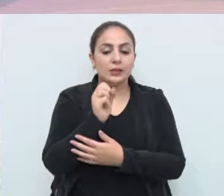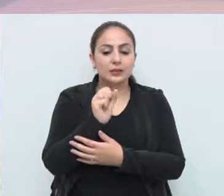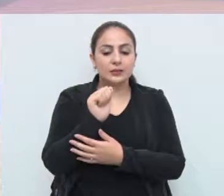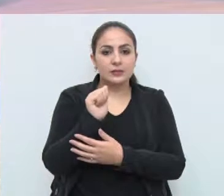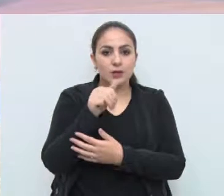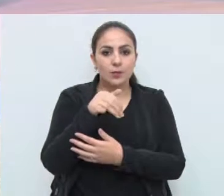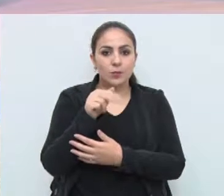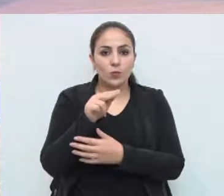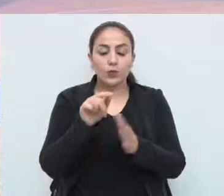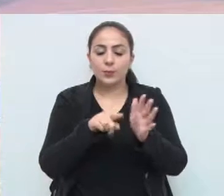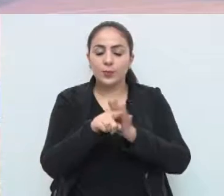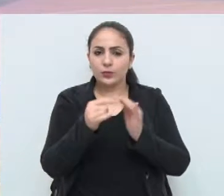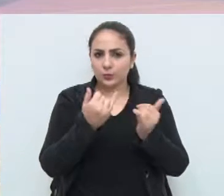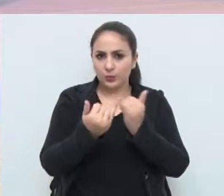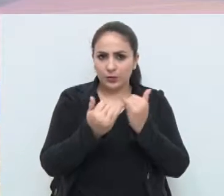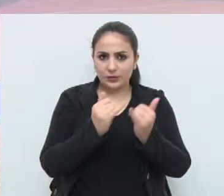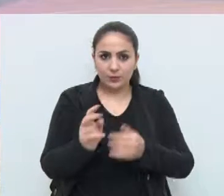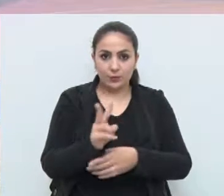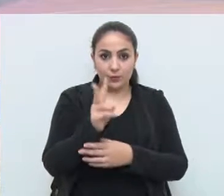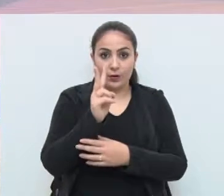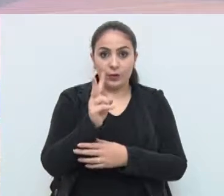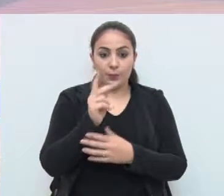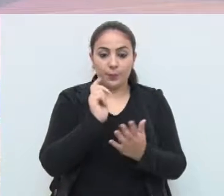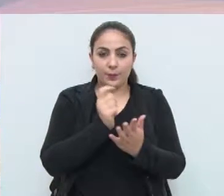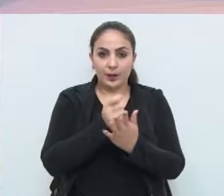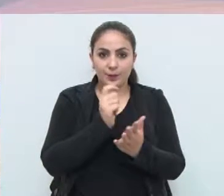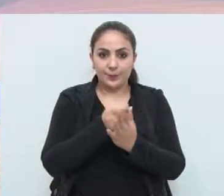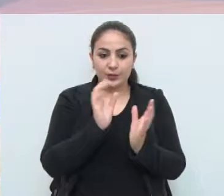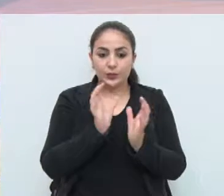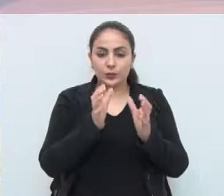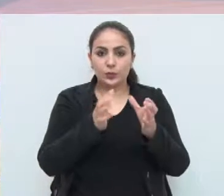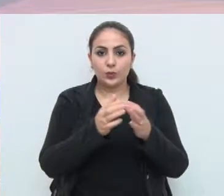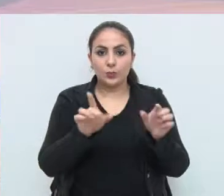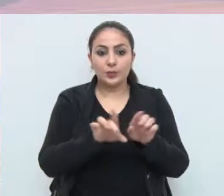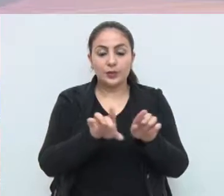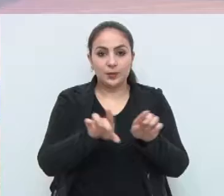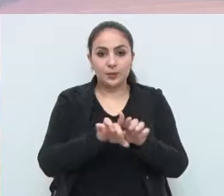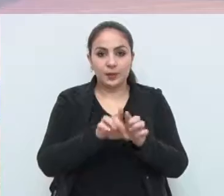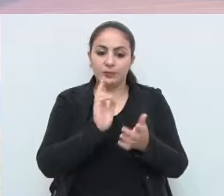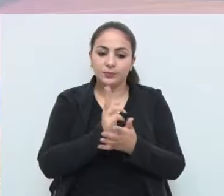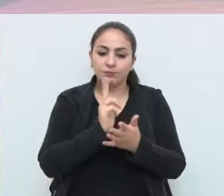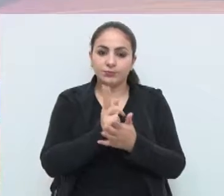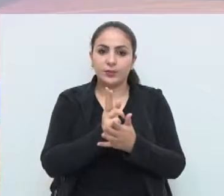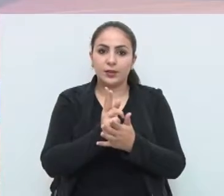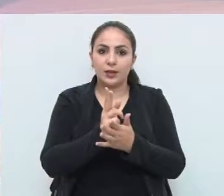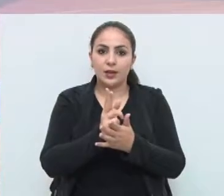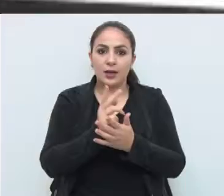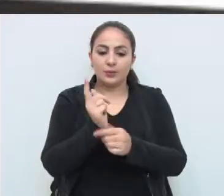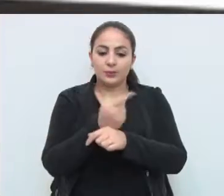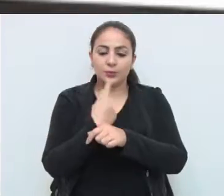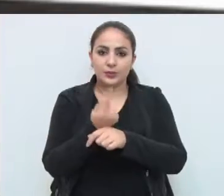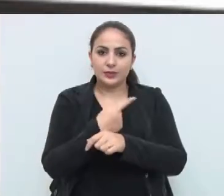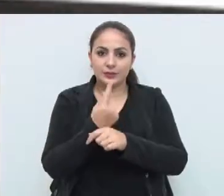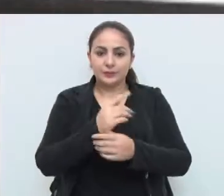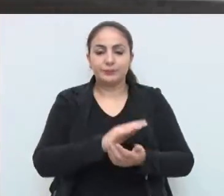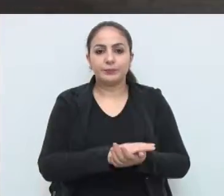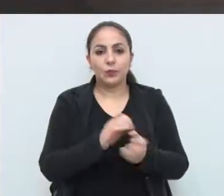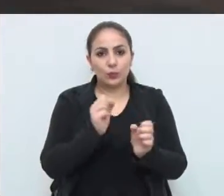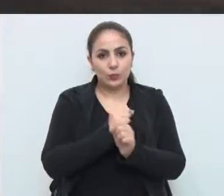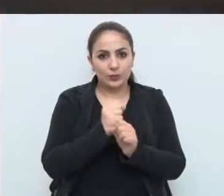e questiona, por exemplo, o valor destinado para o pagamento da equipe e para a manutenção da ambulância.